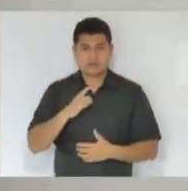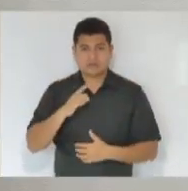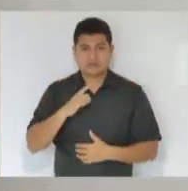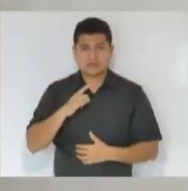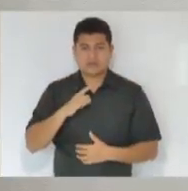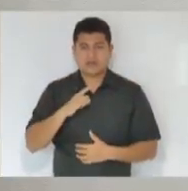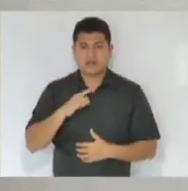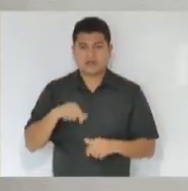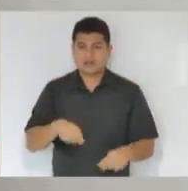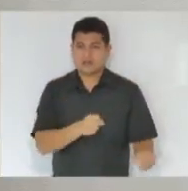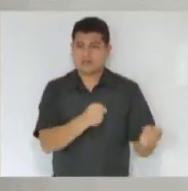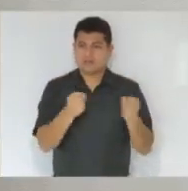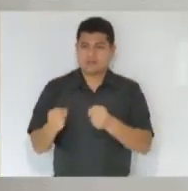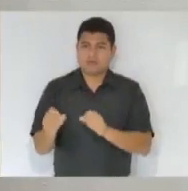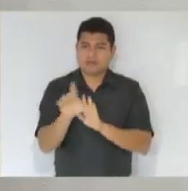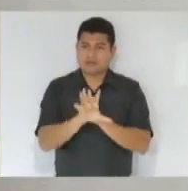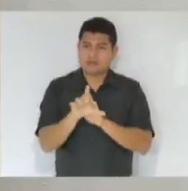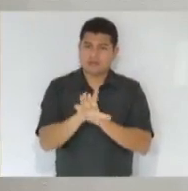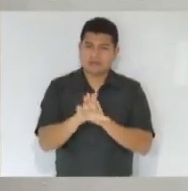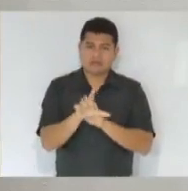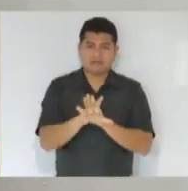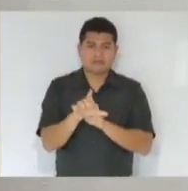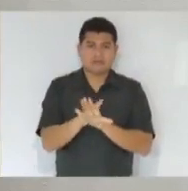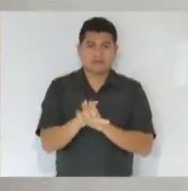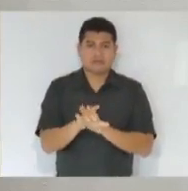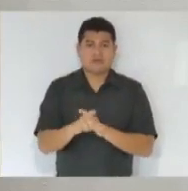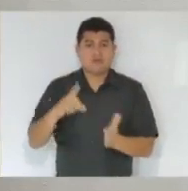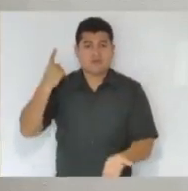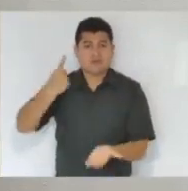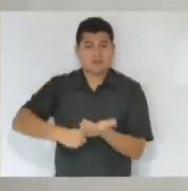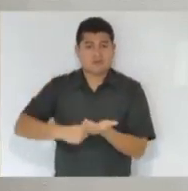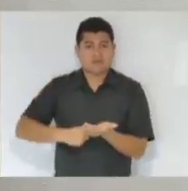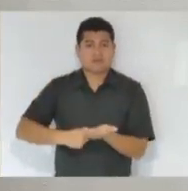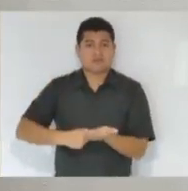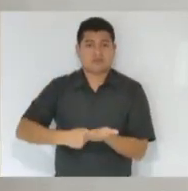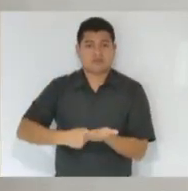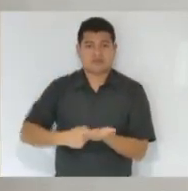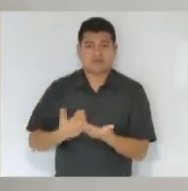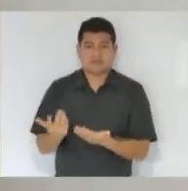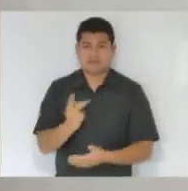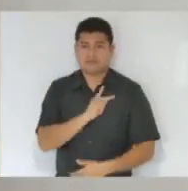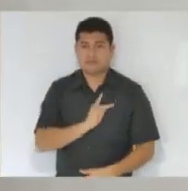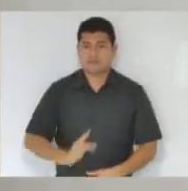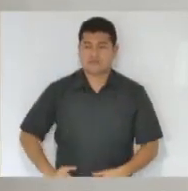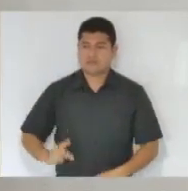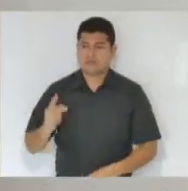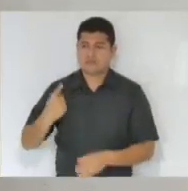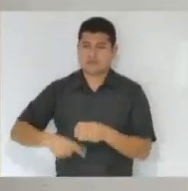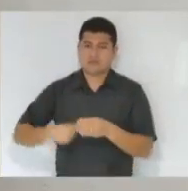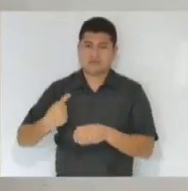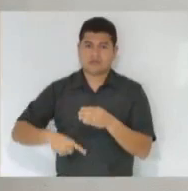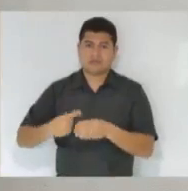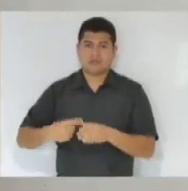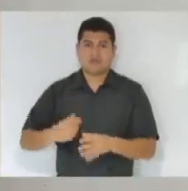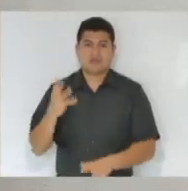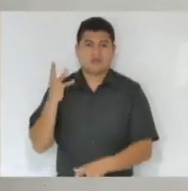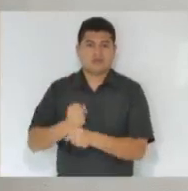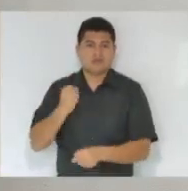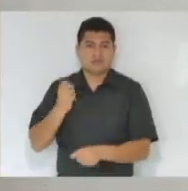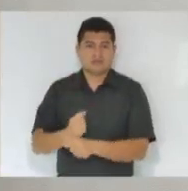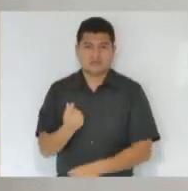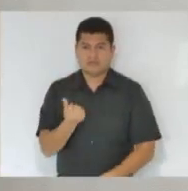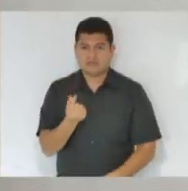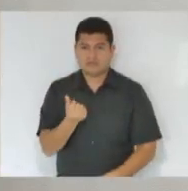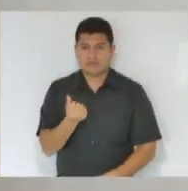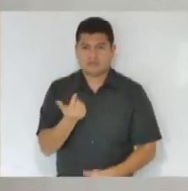Poder Legislativo, convocada pelo presidente da Comissão de Finanças, deputado